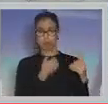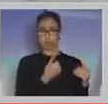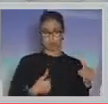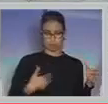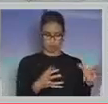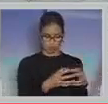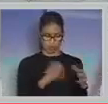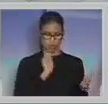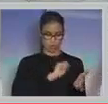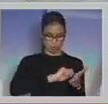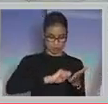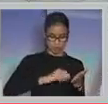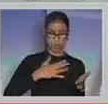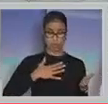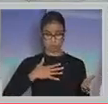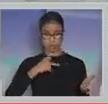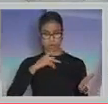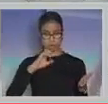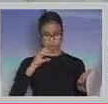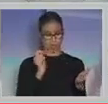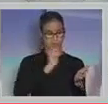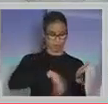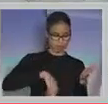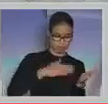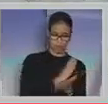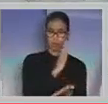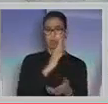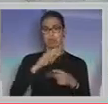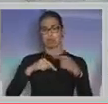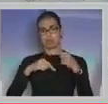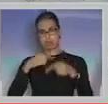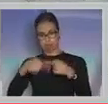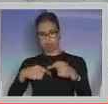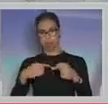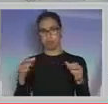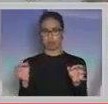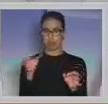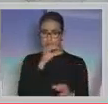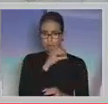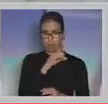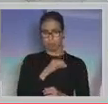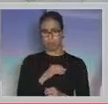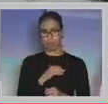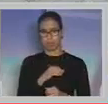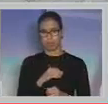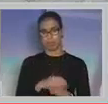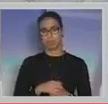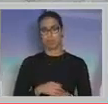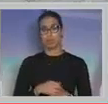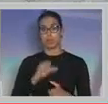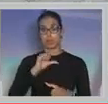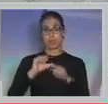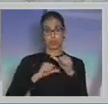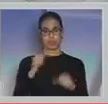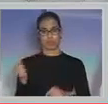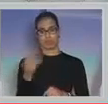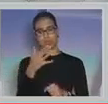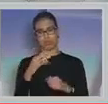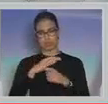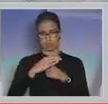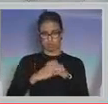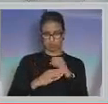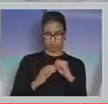sírio a minha Pec e que nós possamos aprovar a imediatamente para atualizar agora a